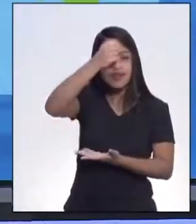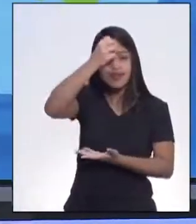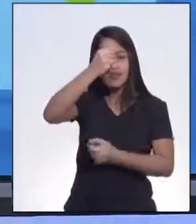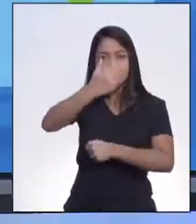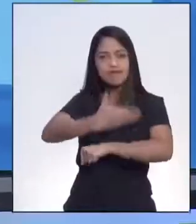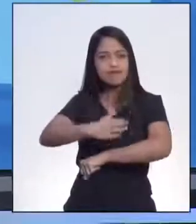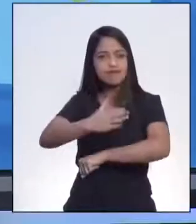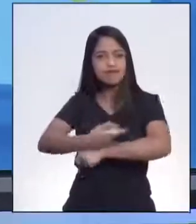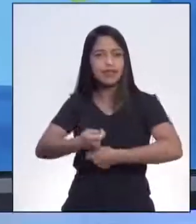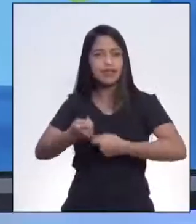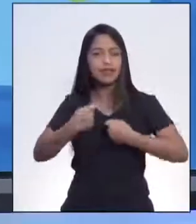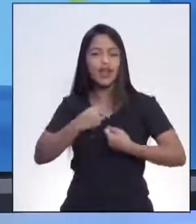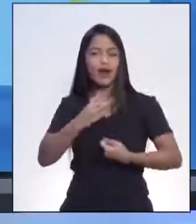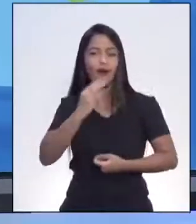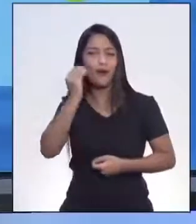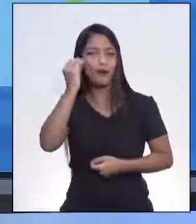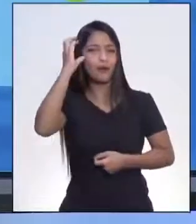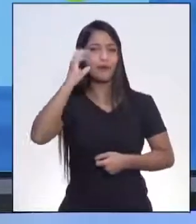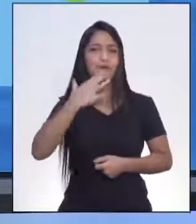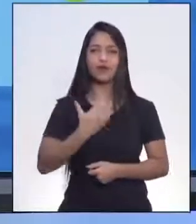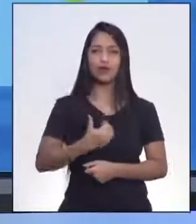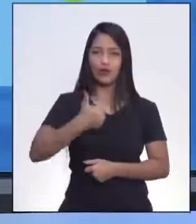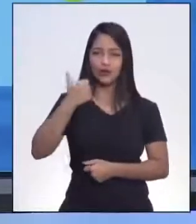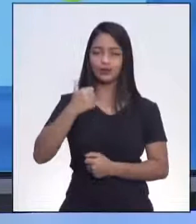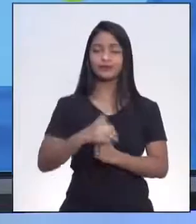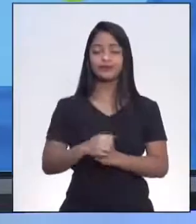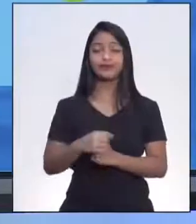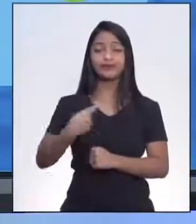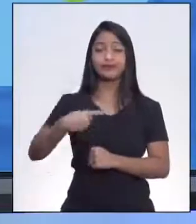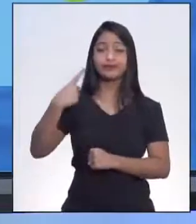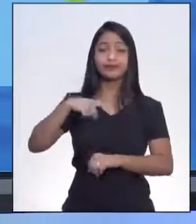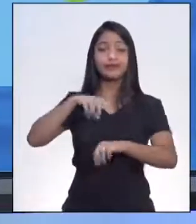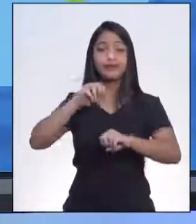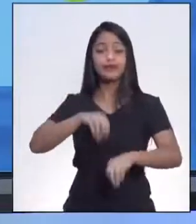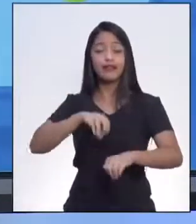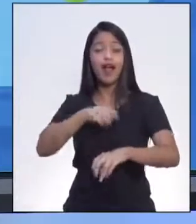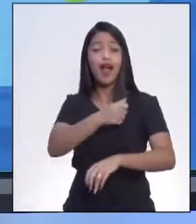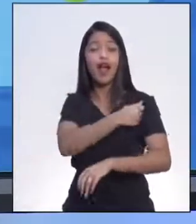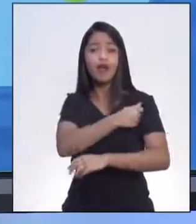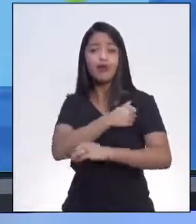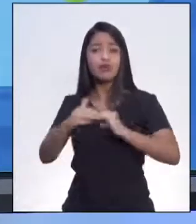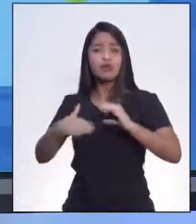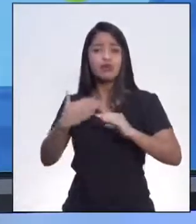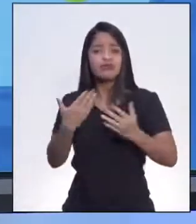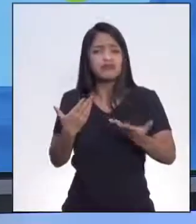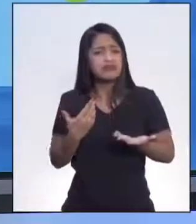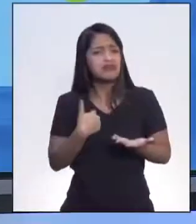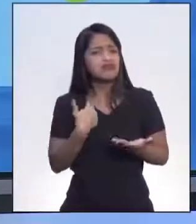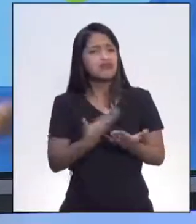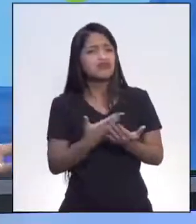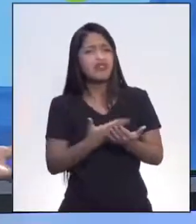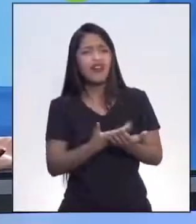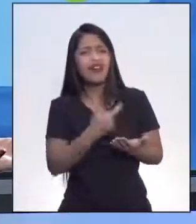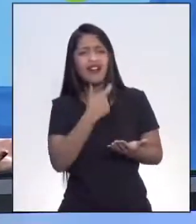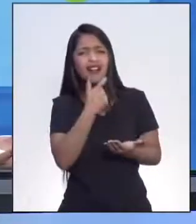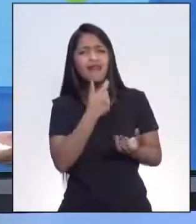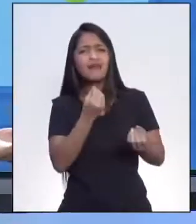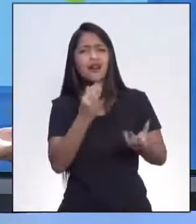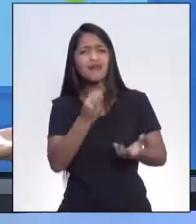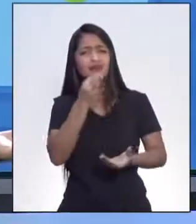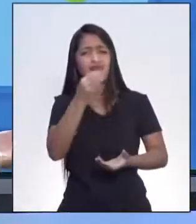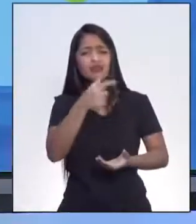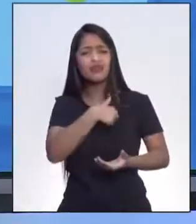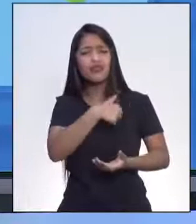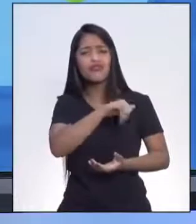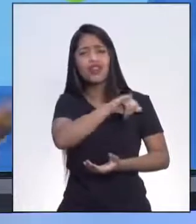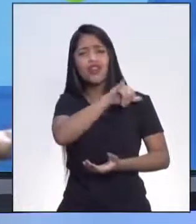nosso conhecimento. Na aula passada, um aluno falou assim, mas para que eu estudo inglês? Eu não vou sair do Brasil.